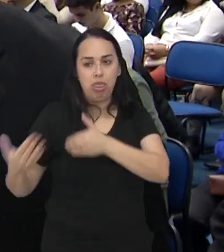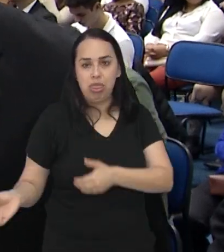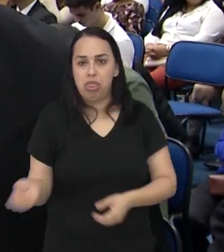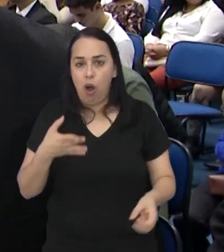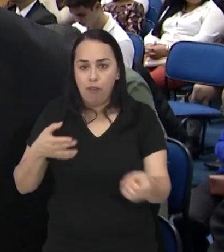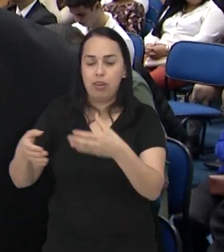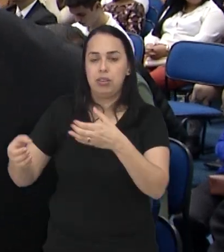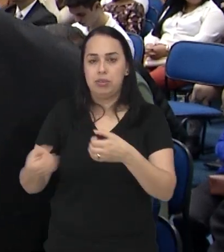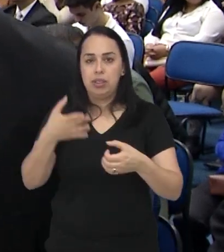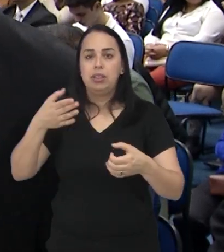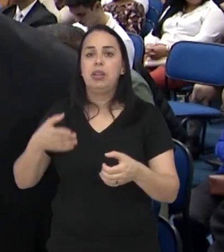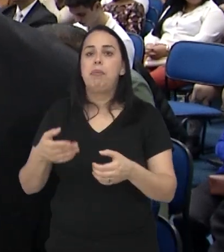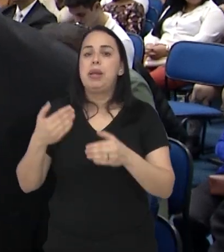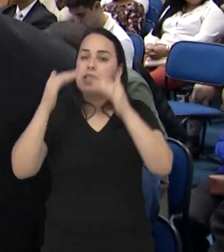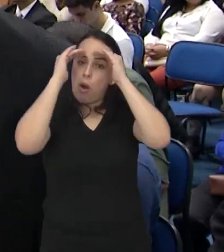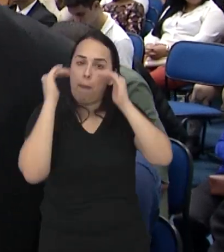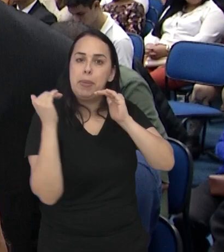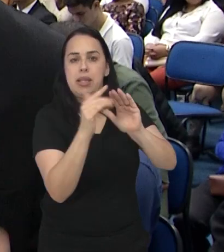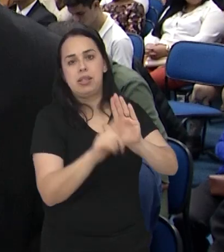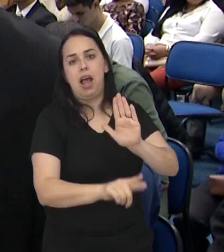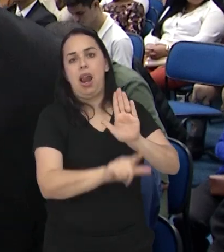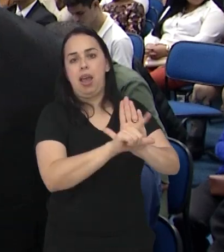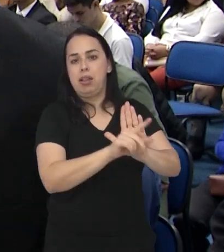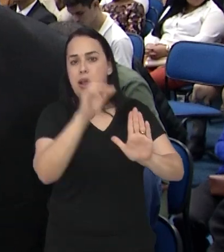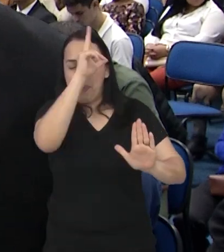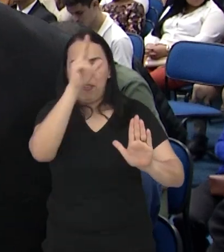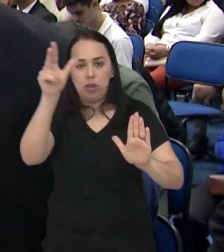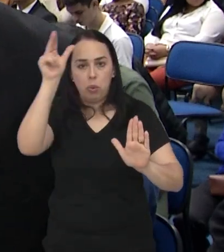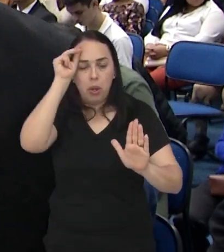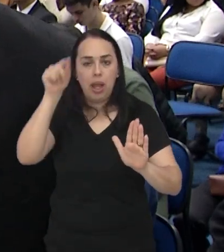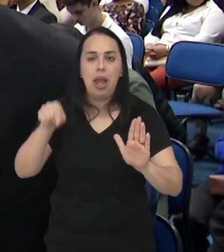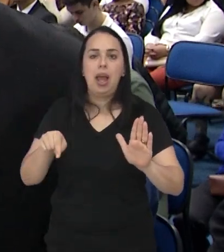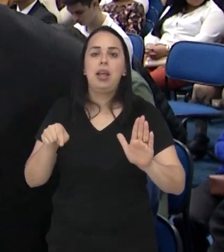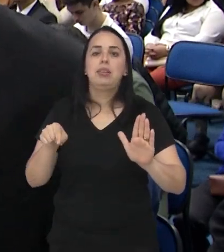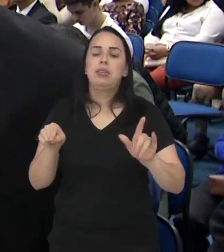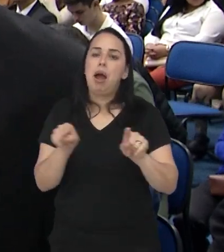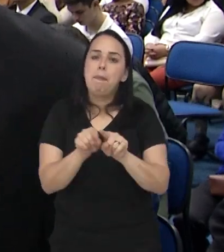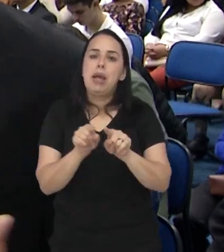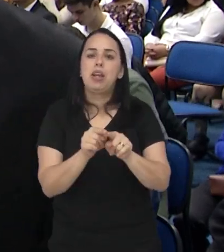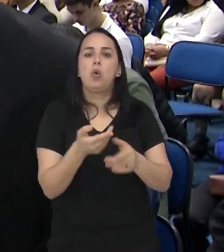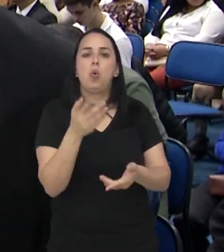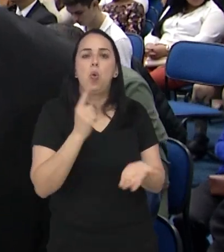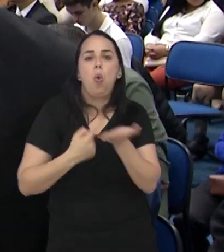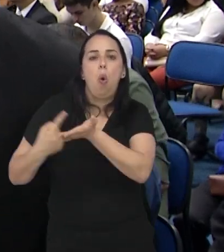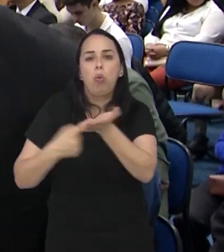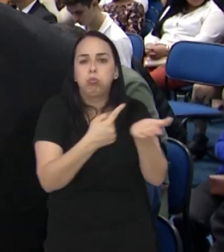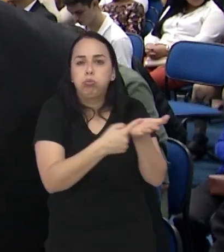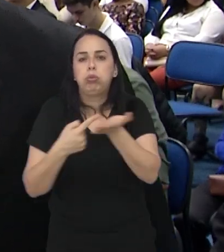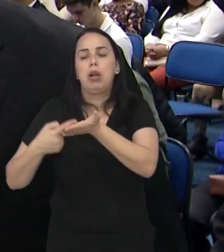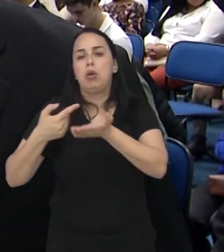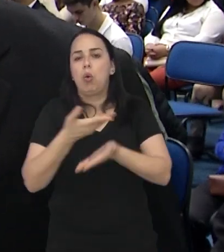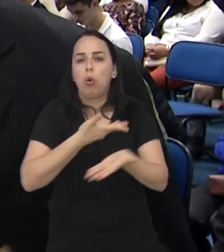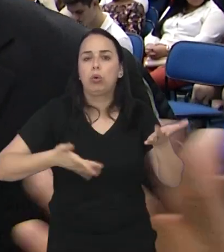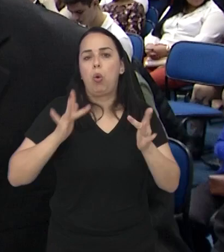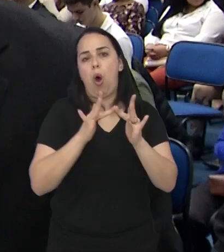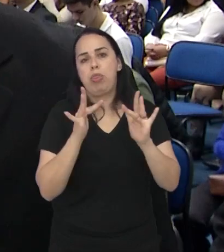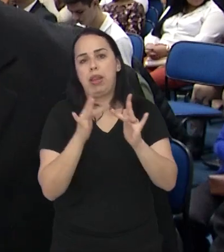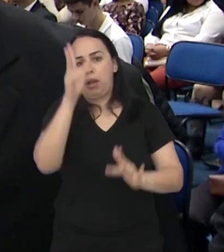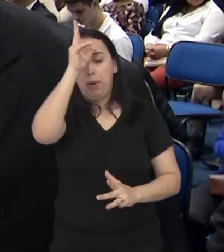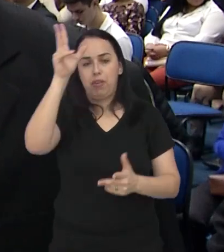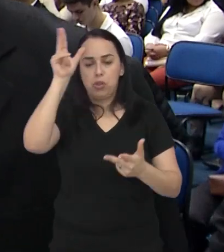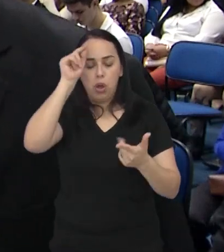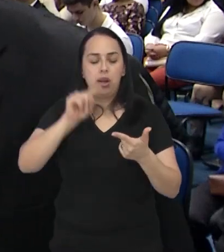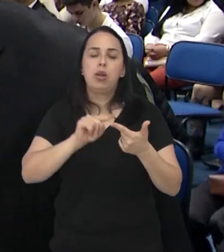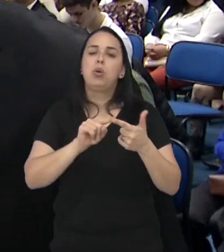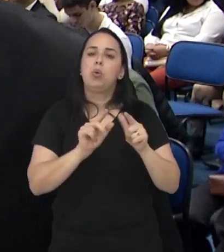assume umas novas responsabilidades. Cumprimento das leis municipais, elas passam a interagir com a prefeitura, com o